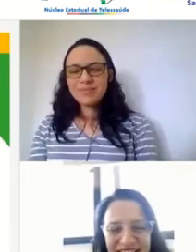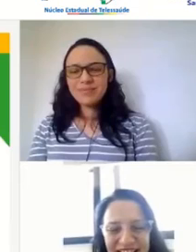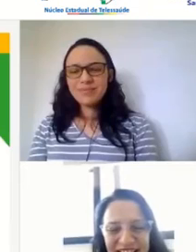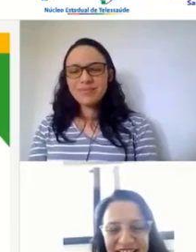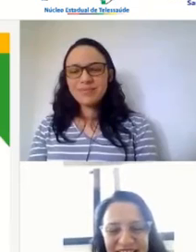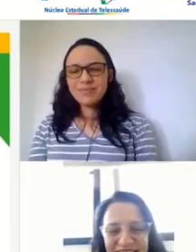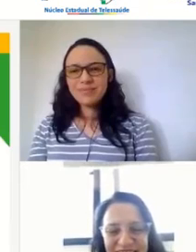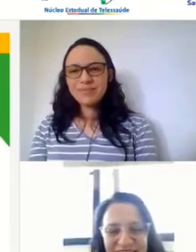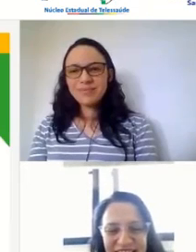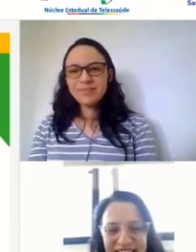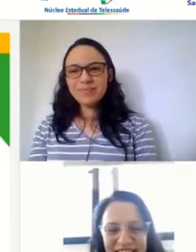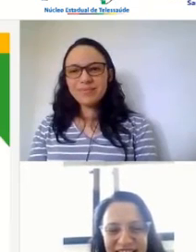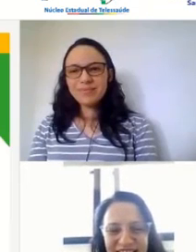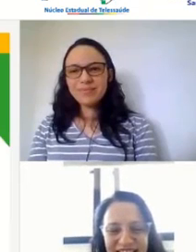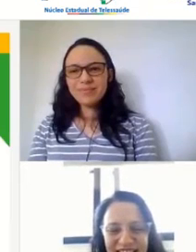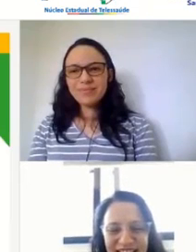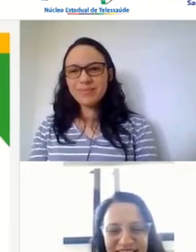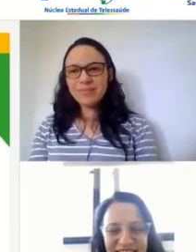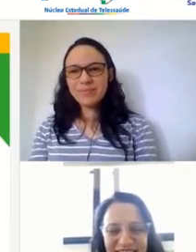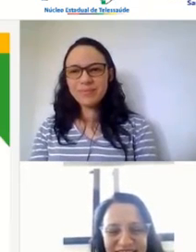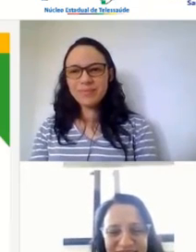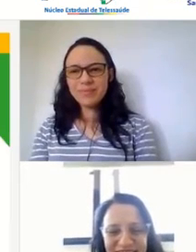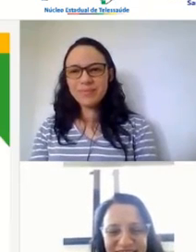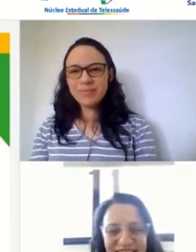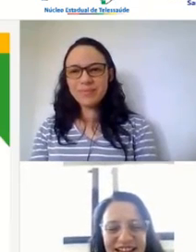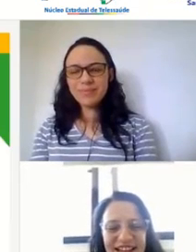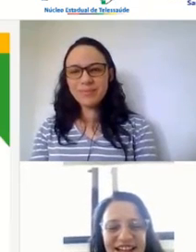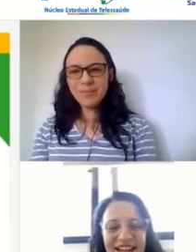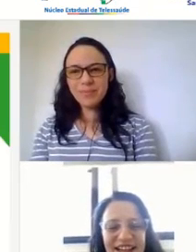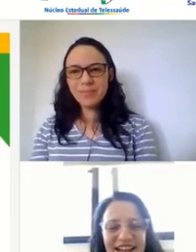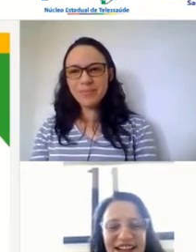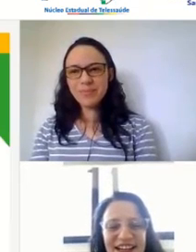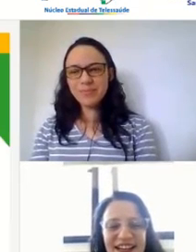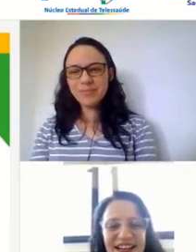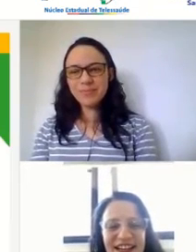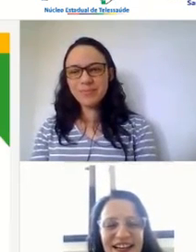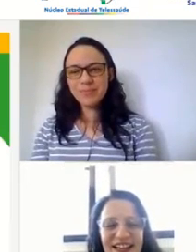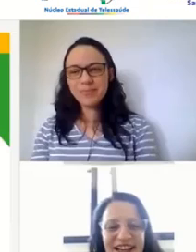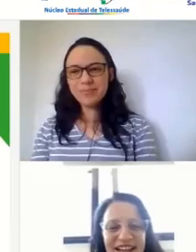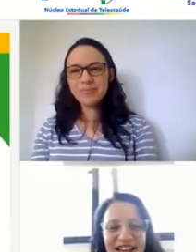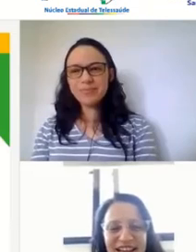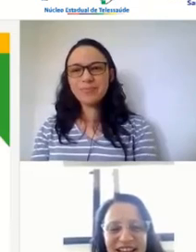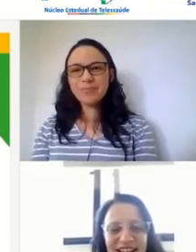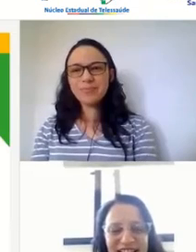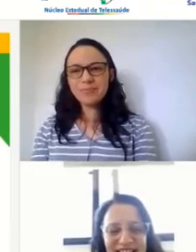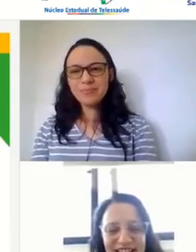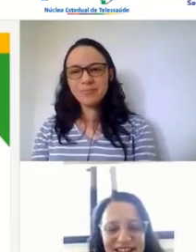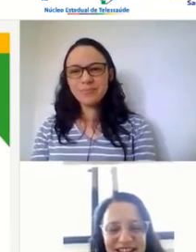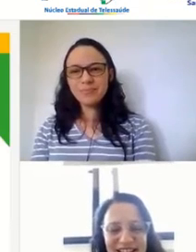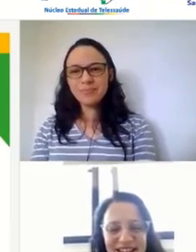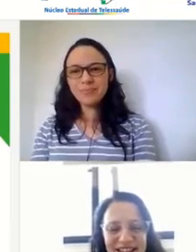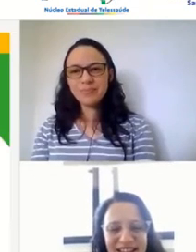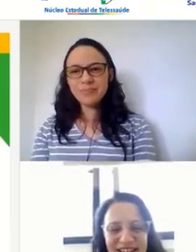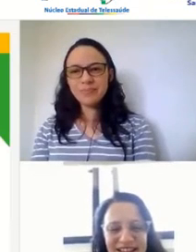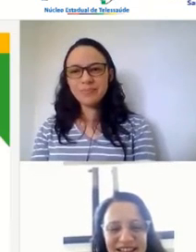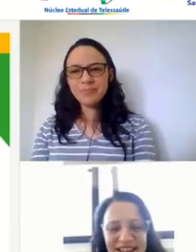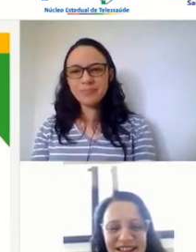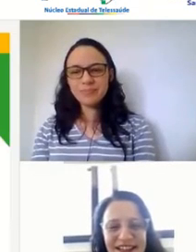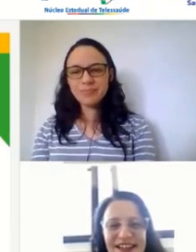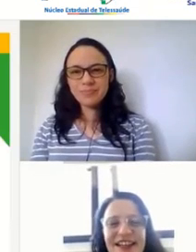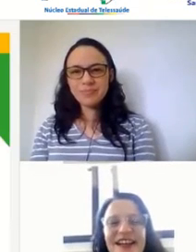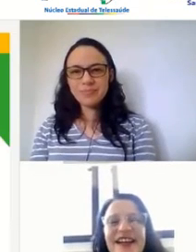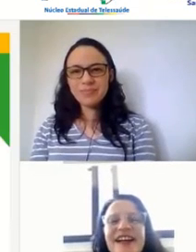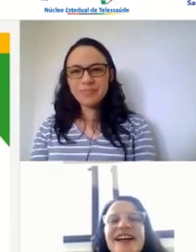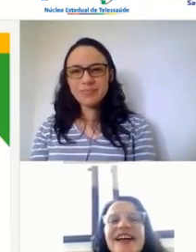no momento da discussão 1 em todas as minhas que eu tão direitinho é